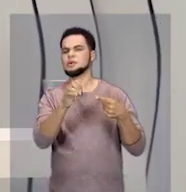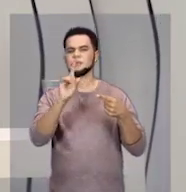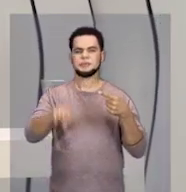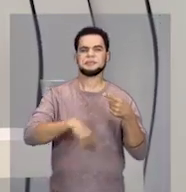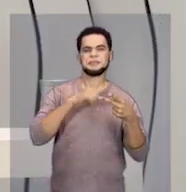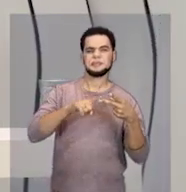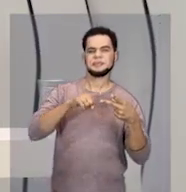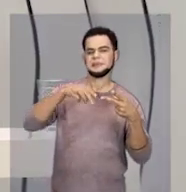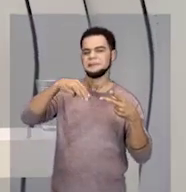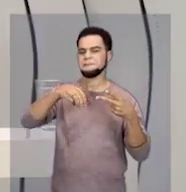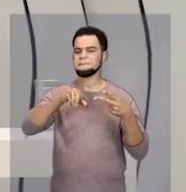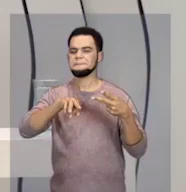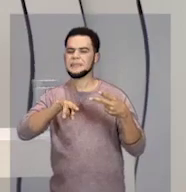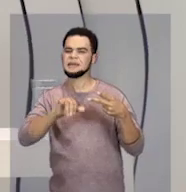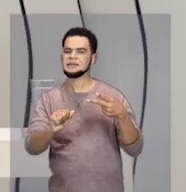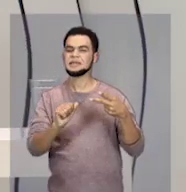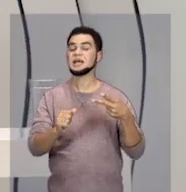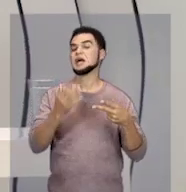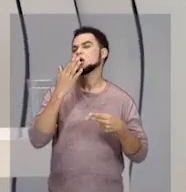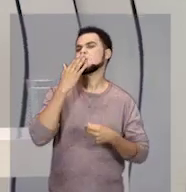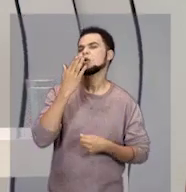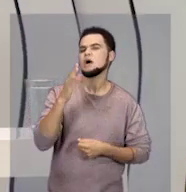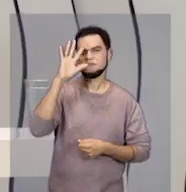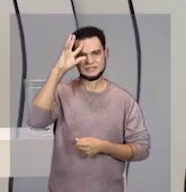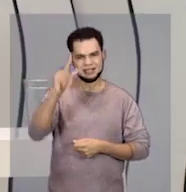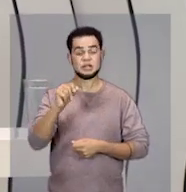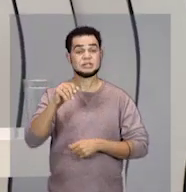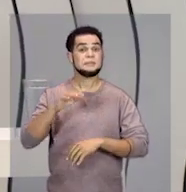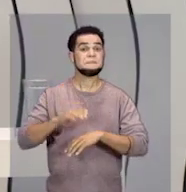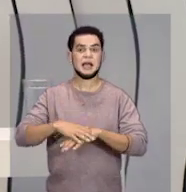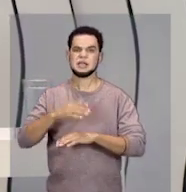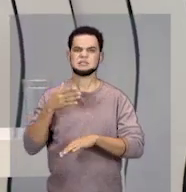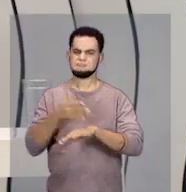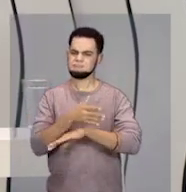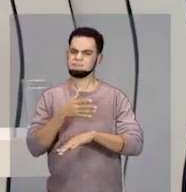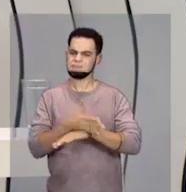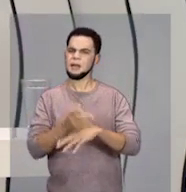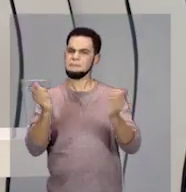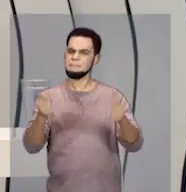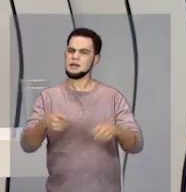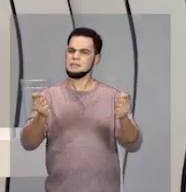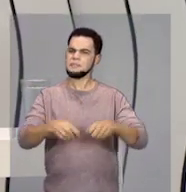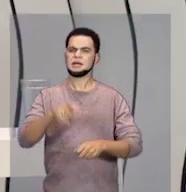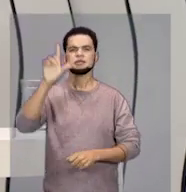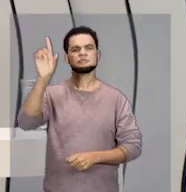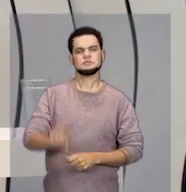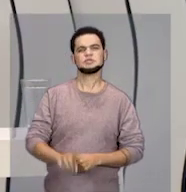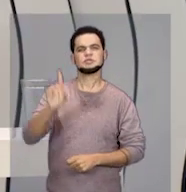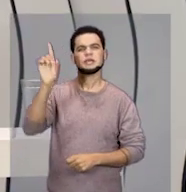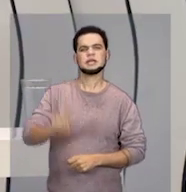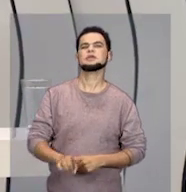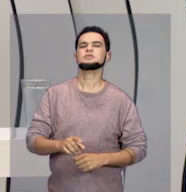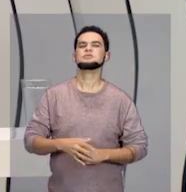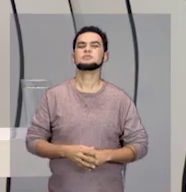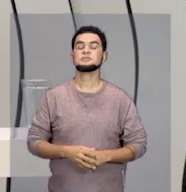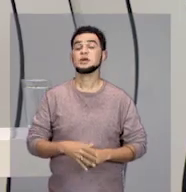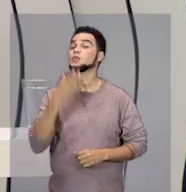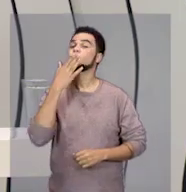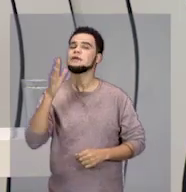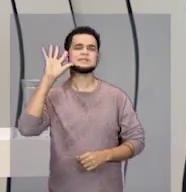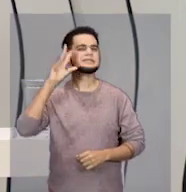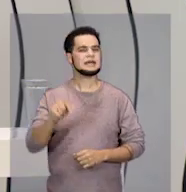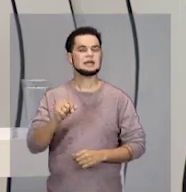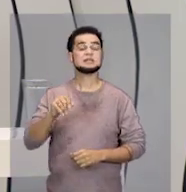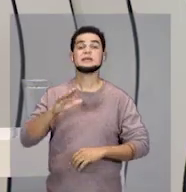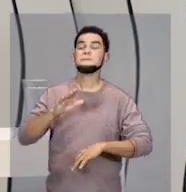ter mais acesso aos direitos? Qual é que você acha que vai ter mais consciência